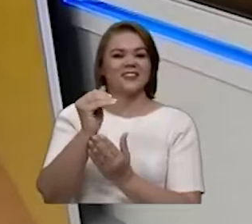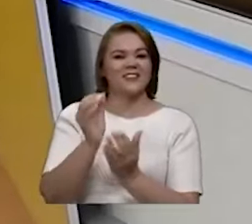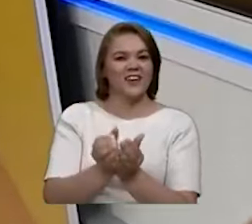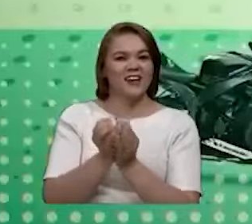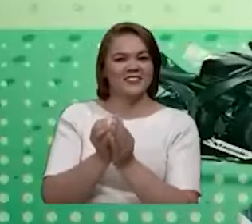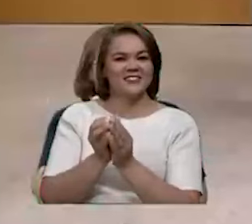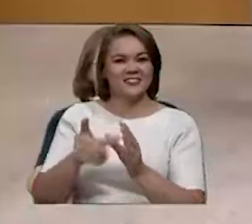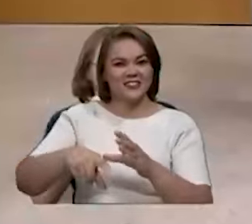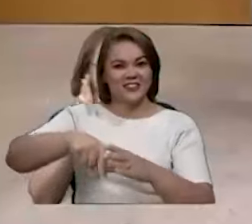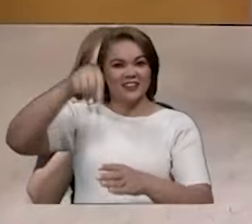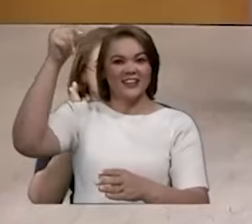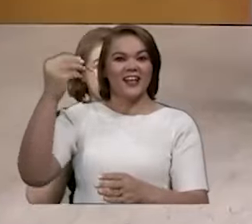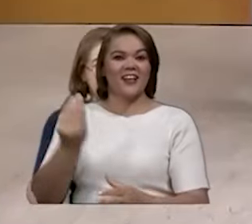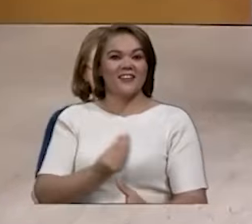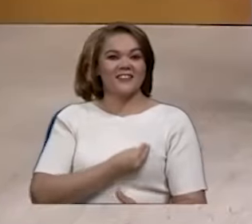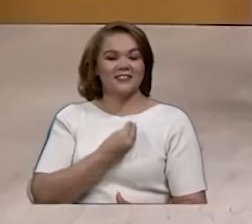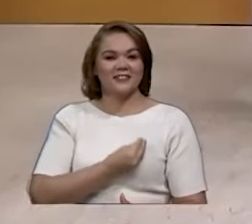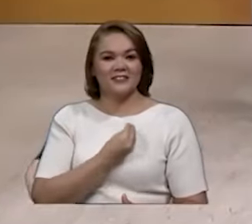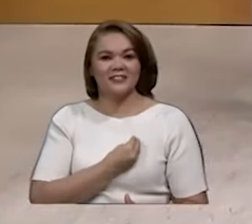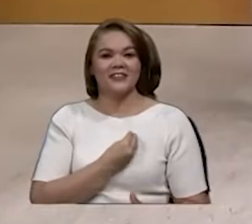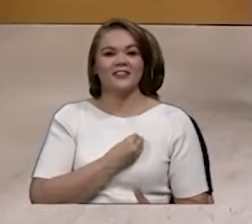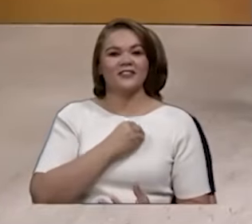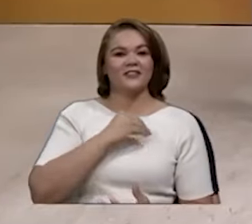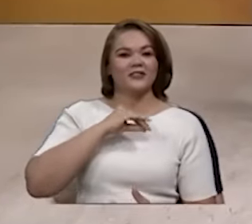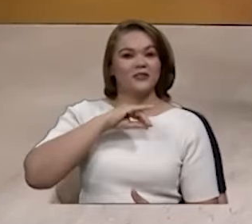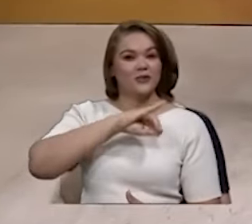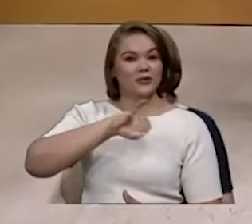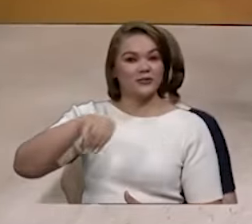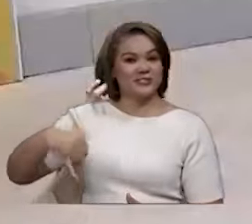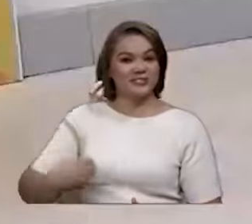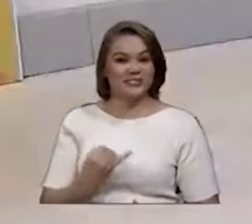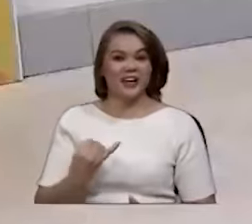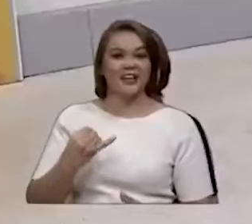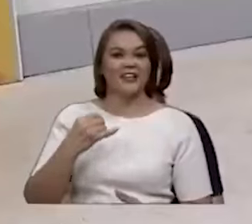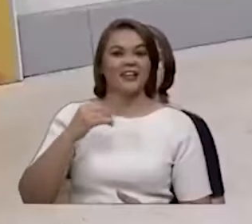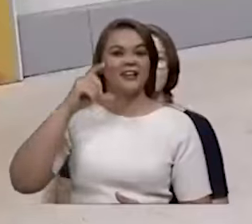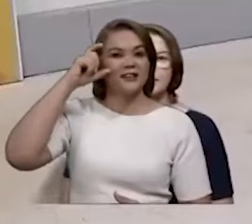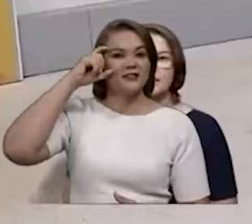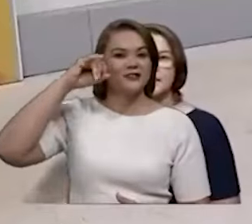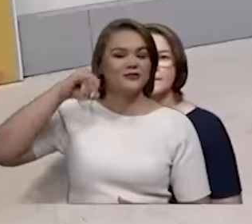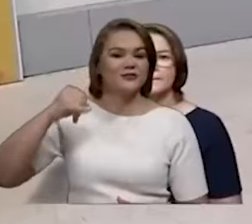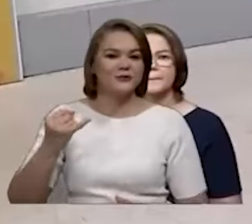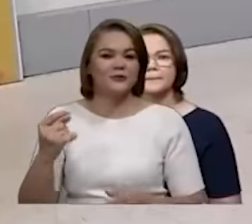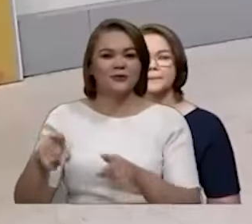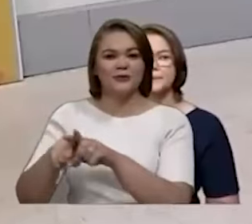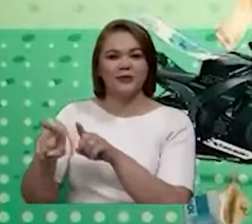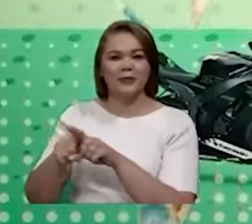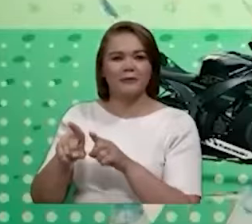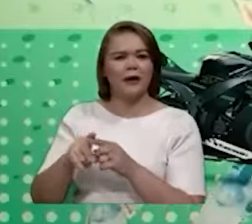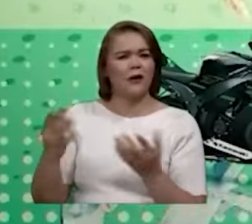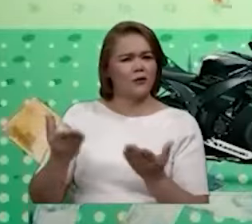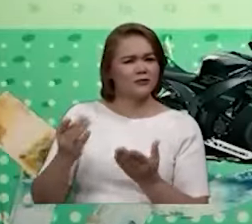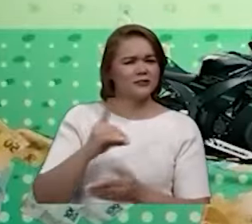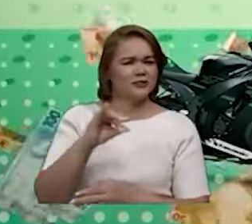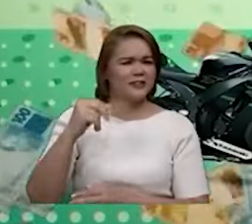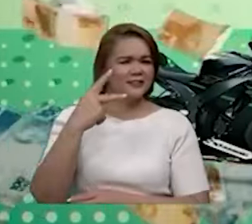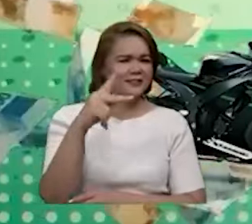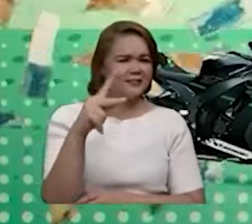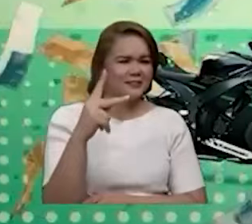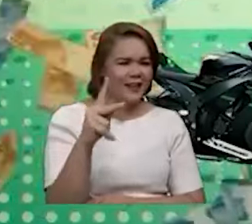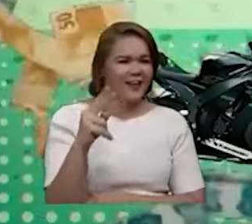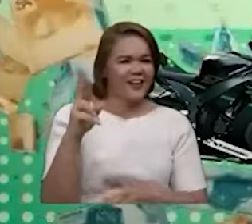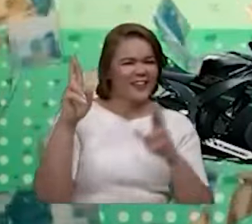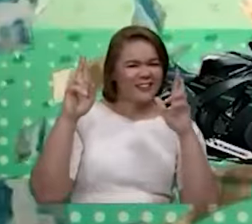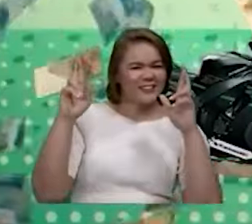sorteio ao vivo com Jaqueline Cruz e Júnior Vecciani. Será que hoje vai ser o seu dia? Estamos torcendo